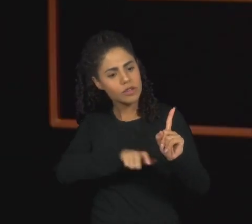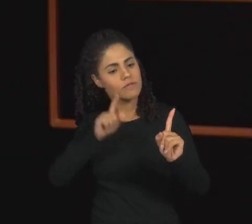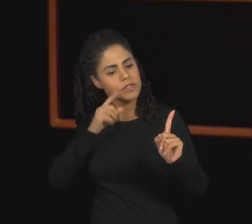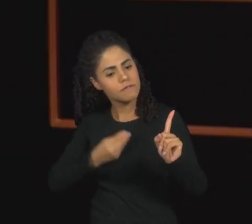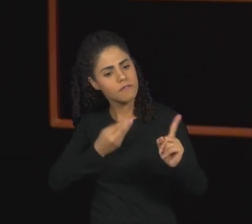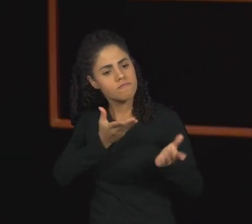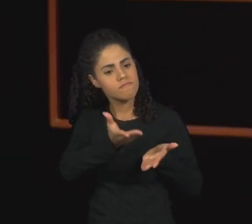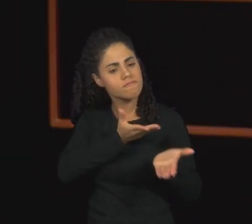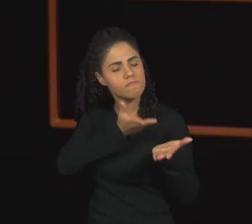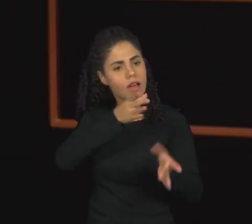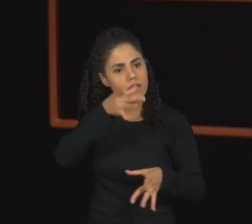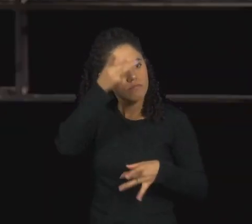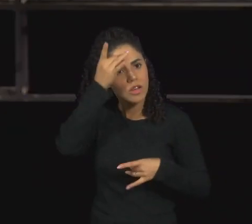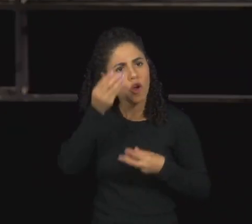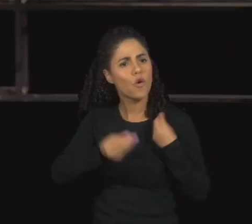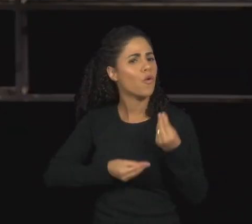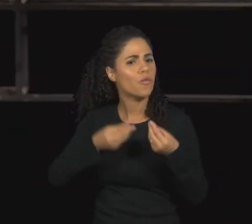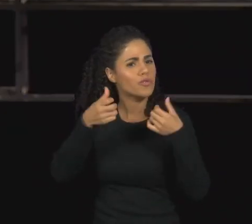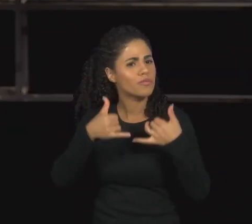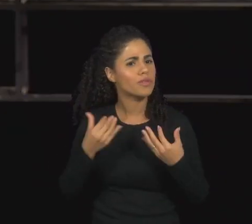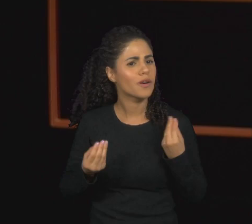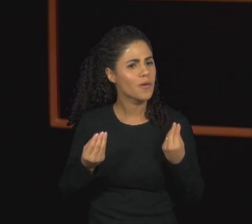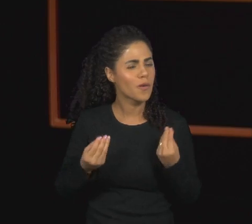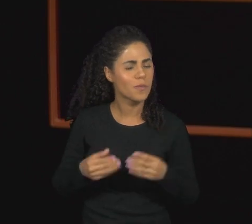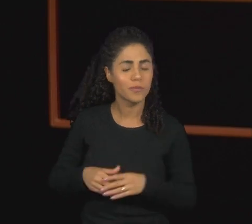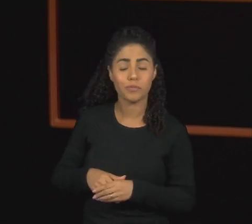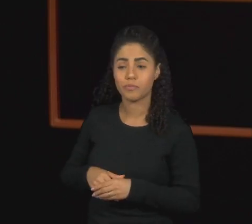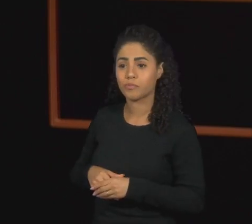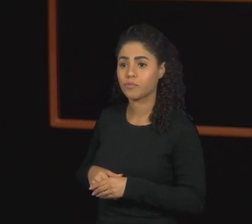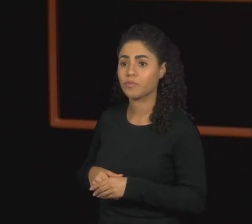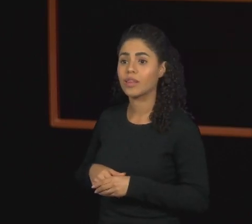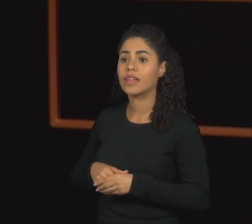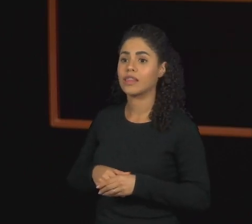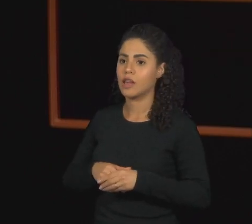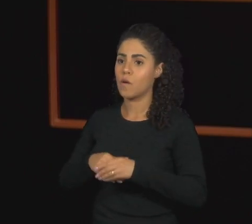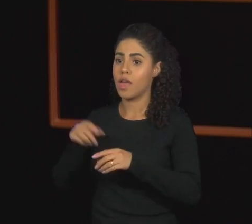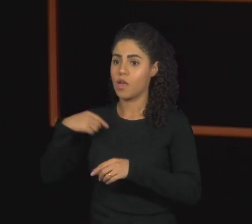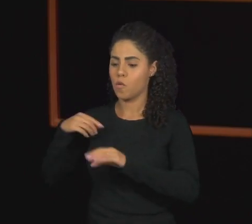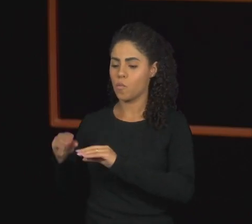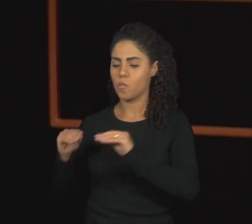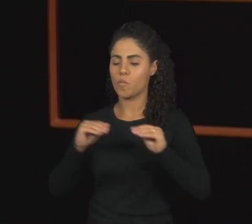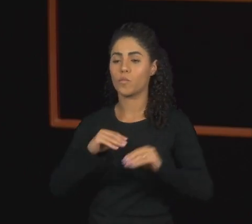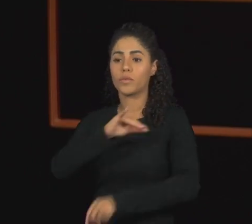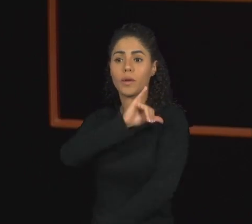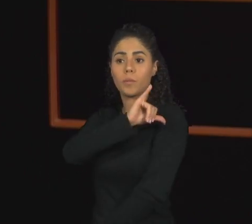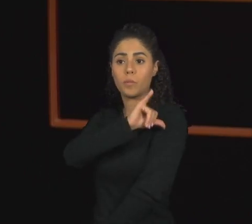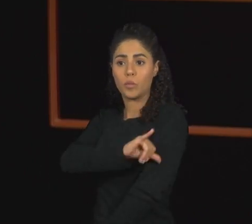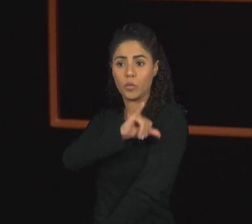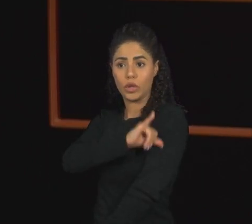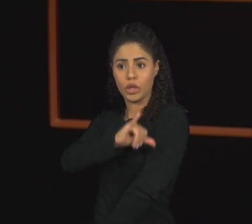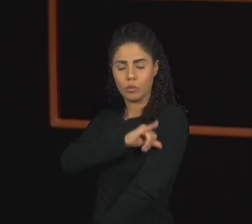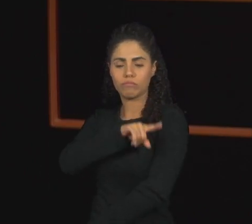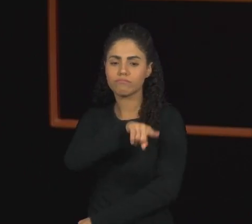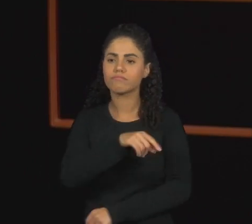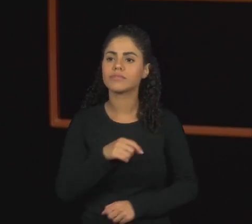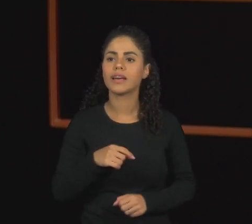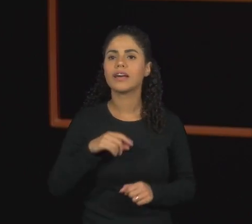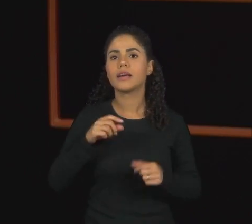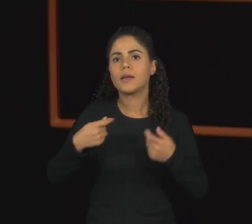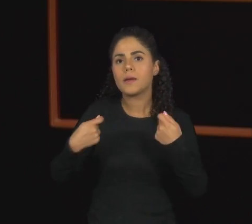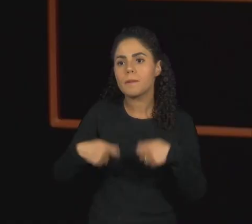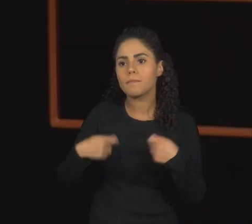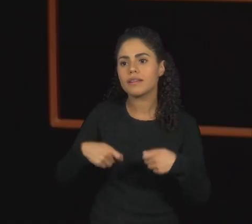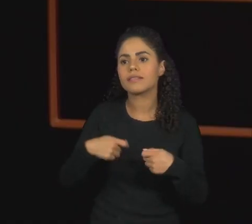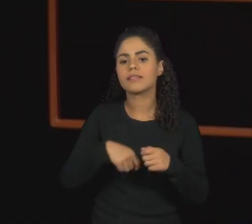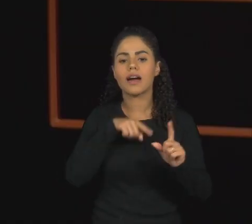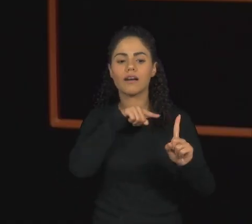personagens, né? Conta um pouquinho pra gente. Foi isso. Quando eu cheguei no Rio de Janeiro, e ganhei esse rótulo de